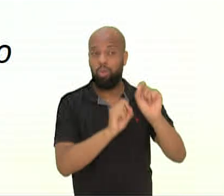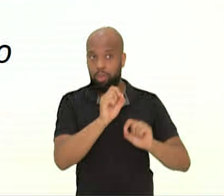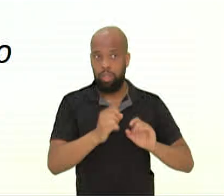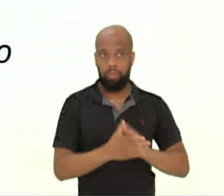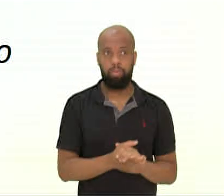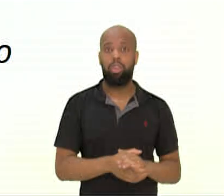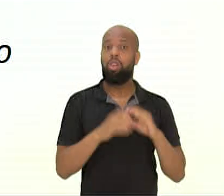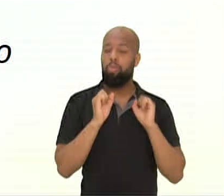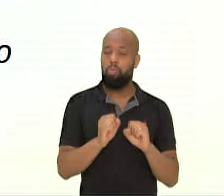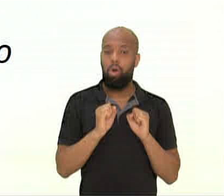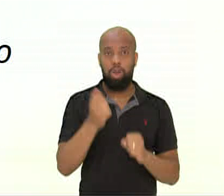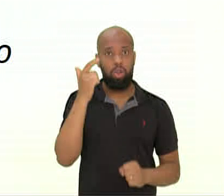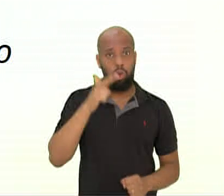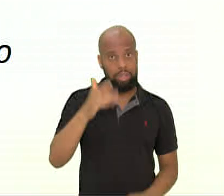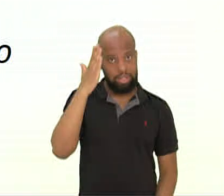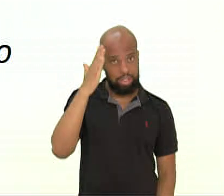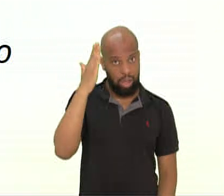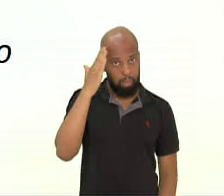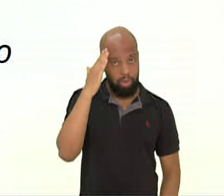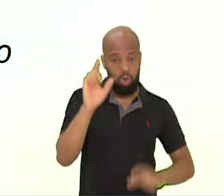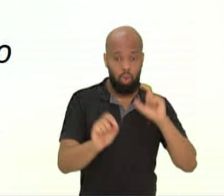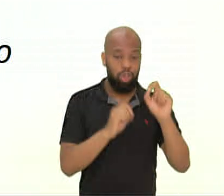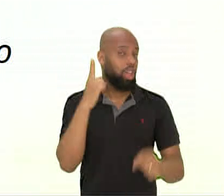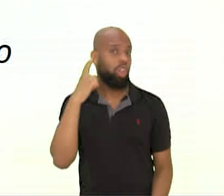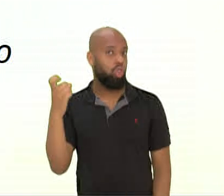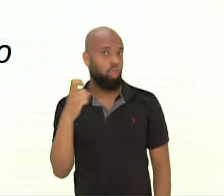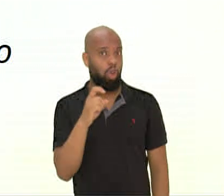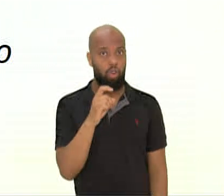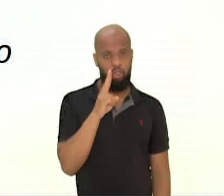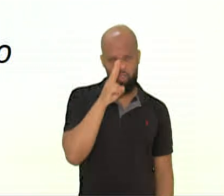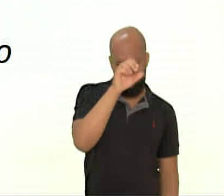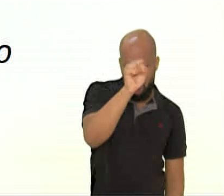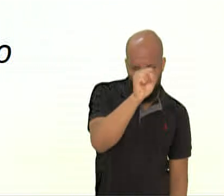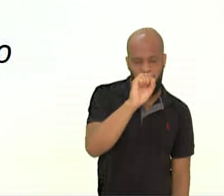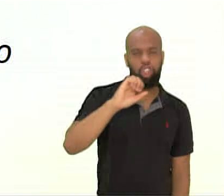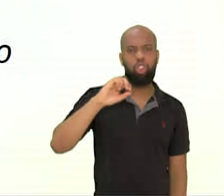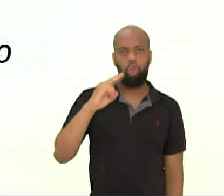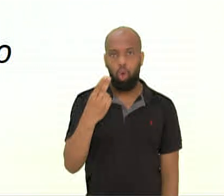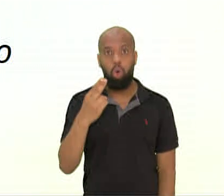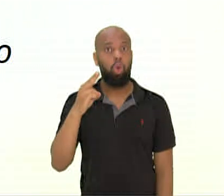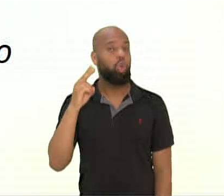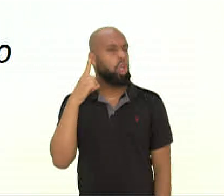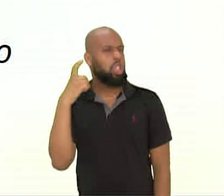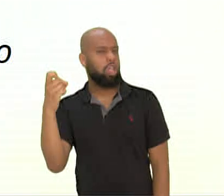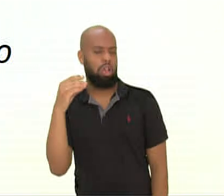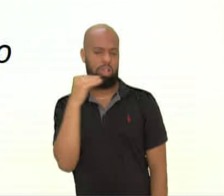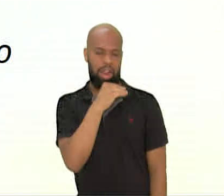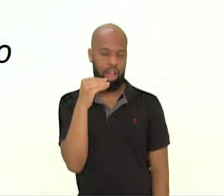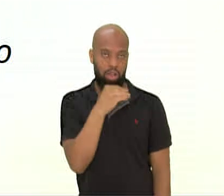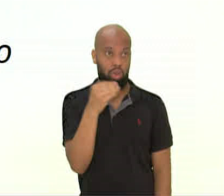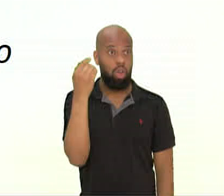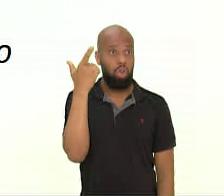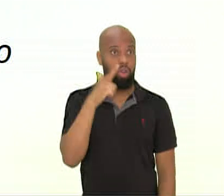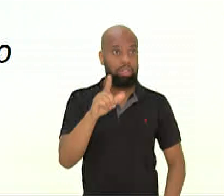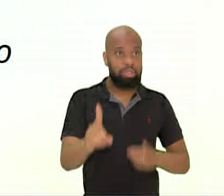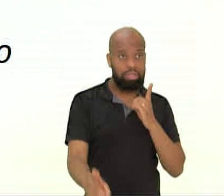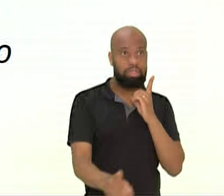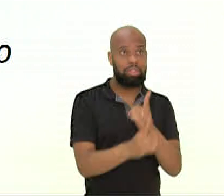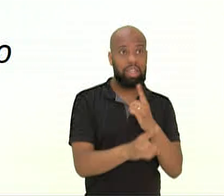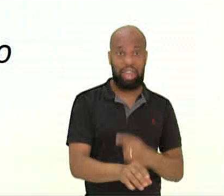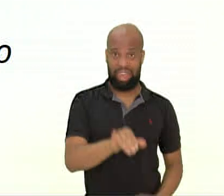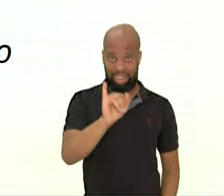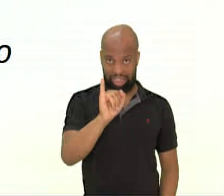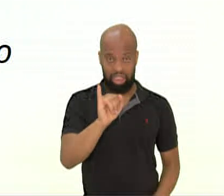podendo ser definidas como sons fracos ou sons fortes. Para determinarmos tal intensidade I de uma onda, devemos